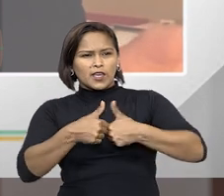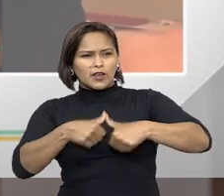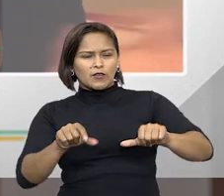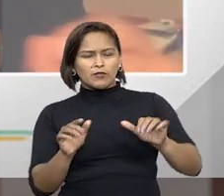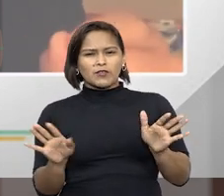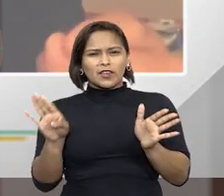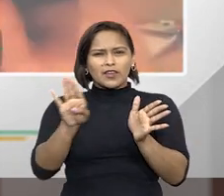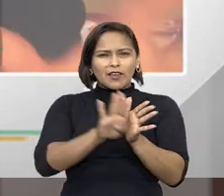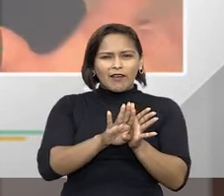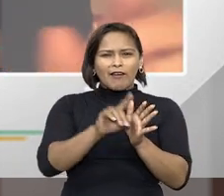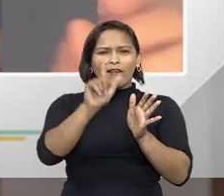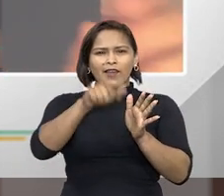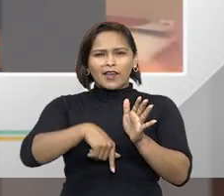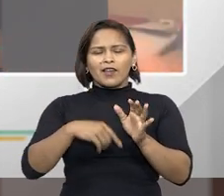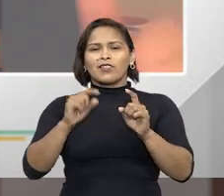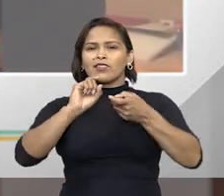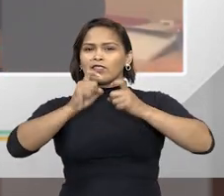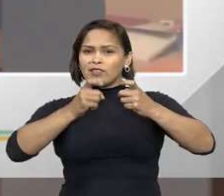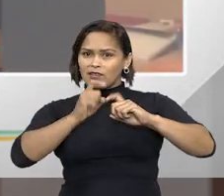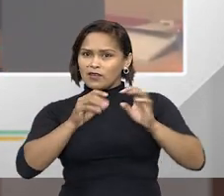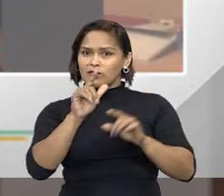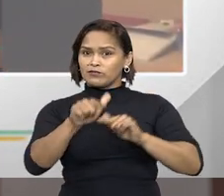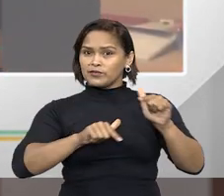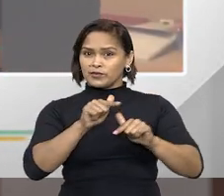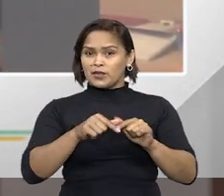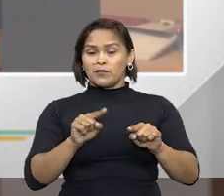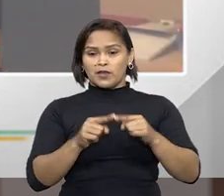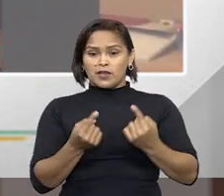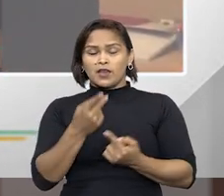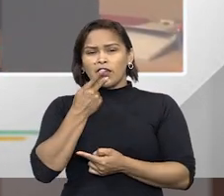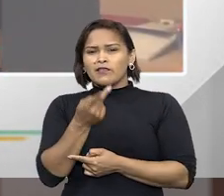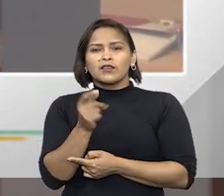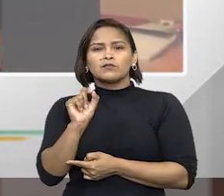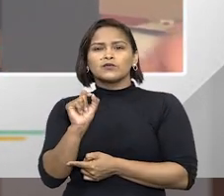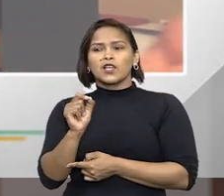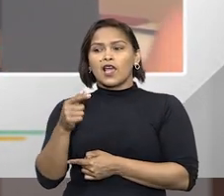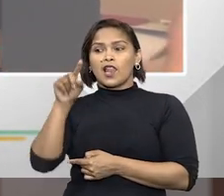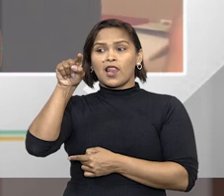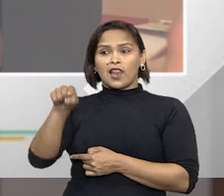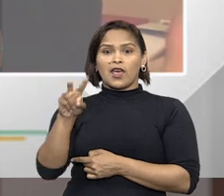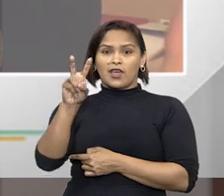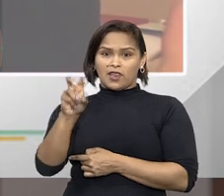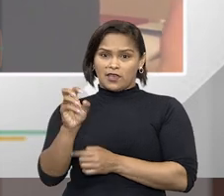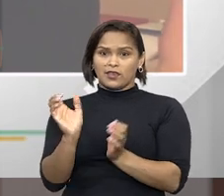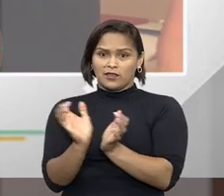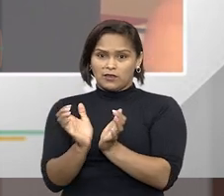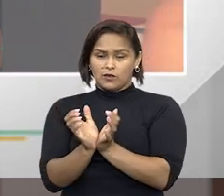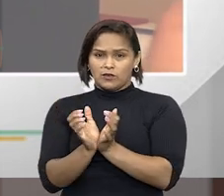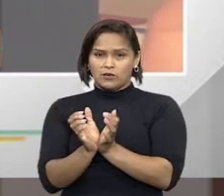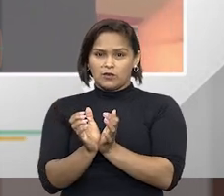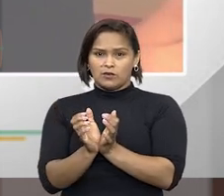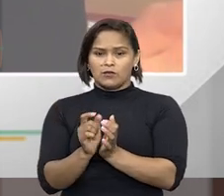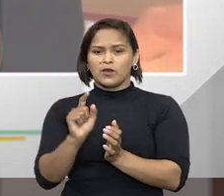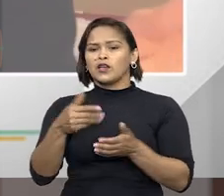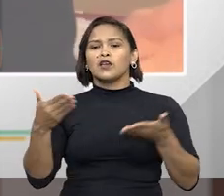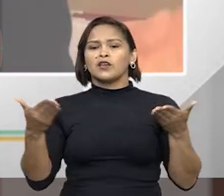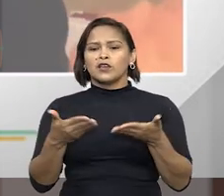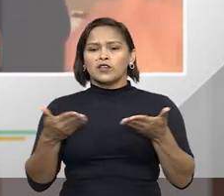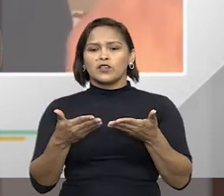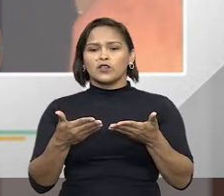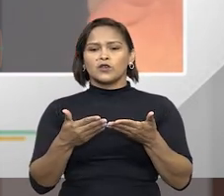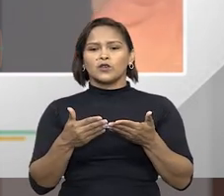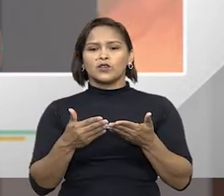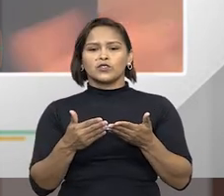funções administrativas. Foi bem, para dizer, e lá na quinta turma, né, que hoje é conhecido como Câmara de Gás,